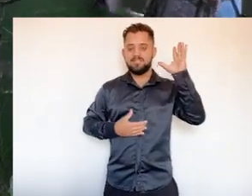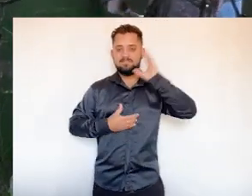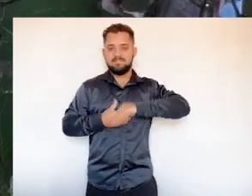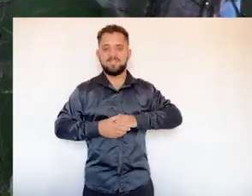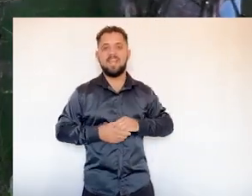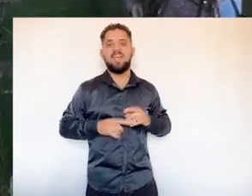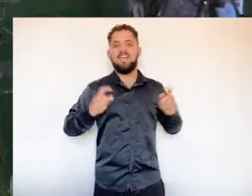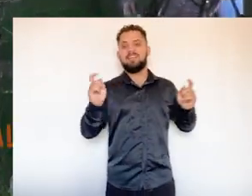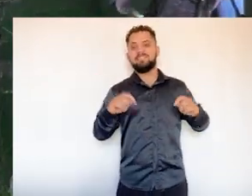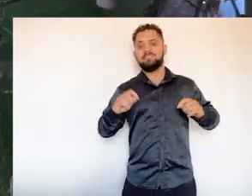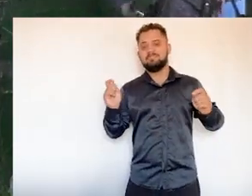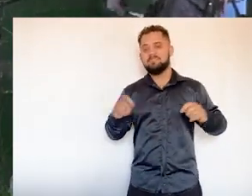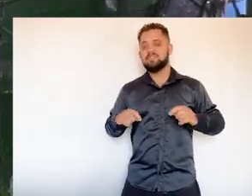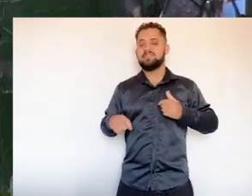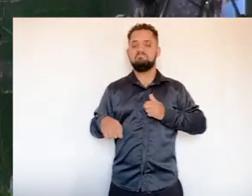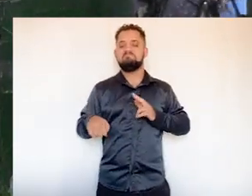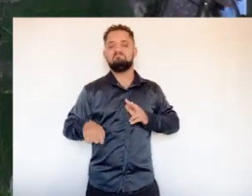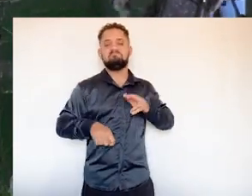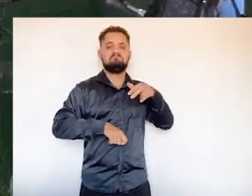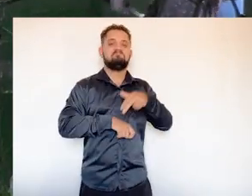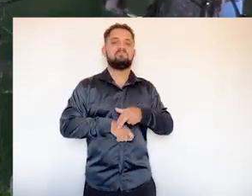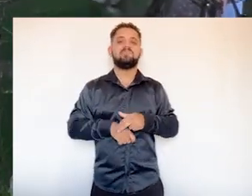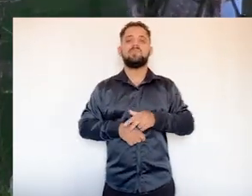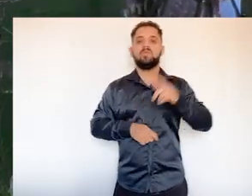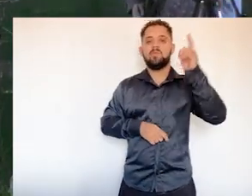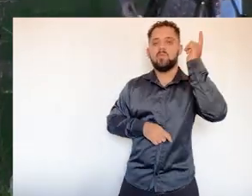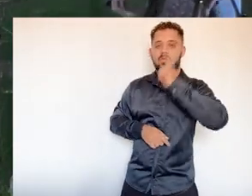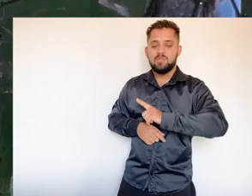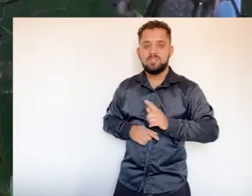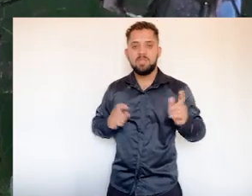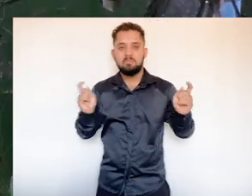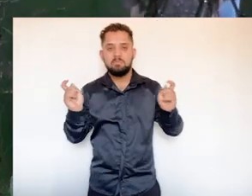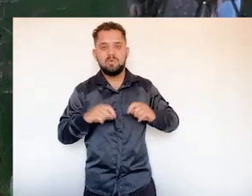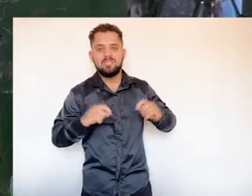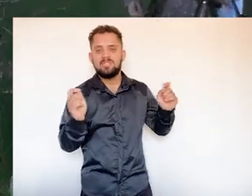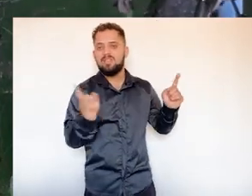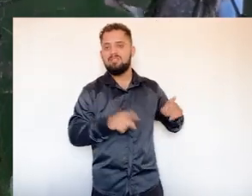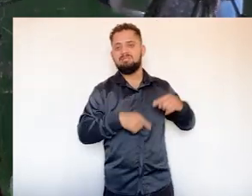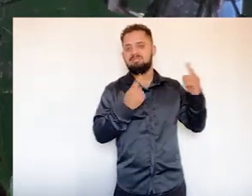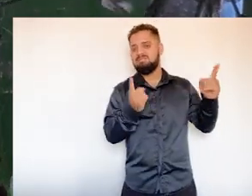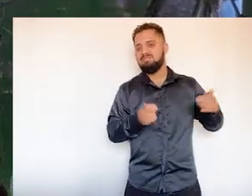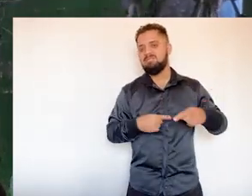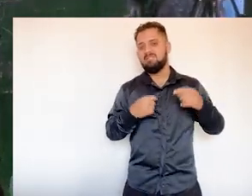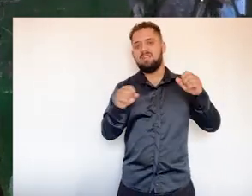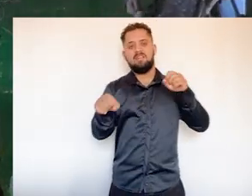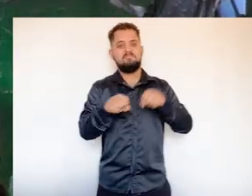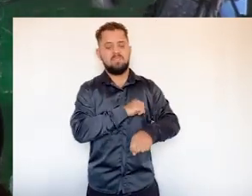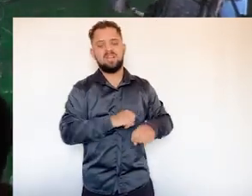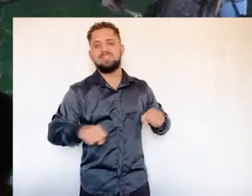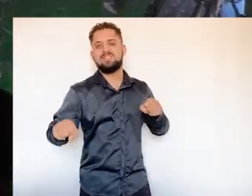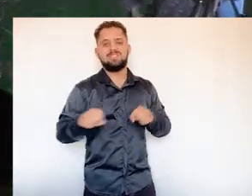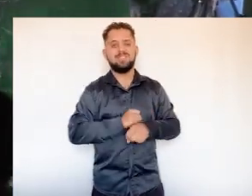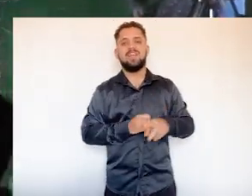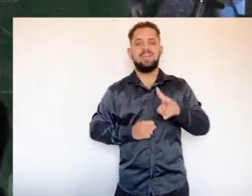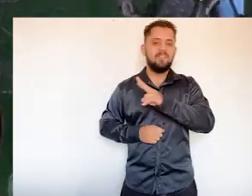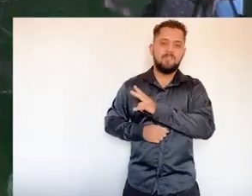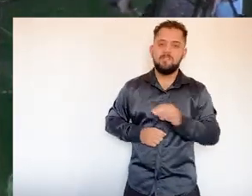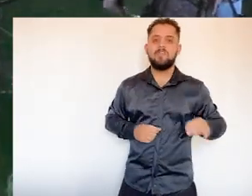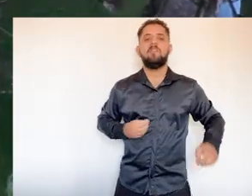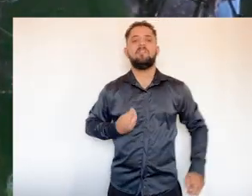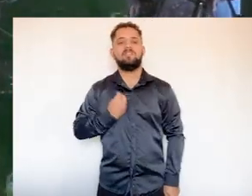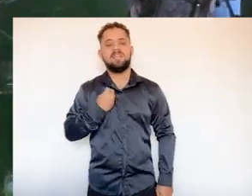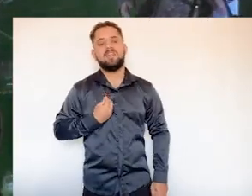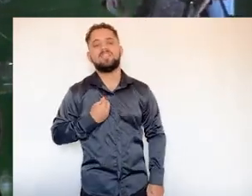você também. Pode desmatar, pode me queimar, que eu vou renascer. Sou